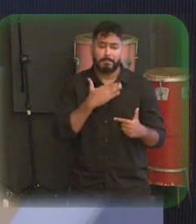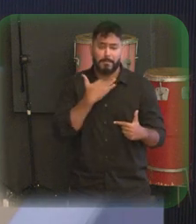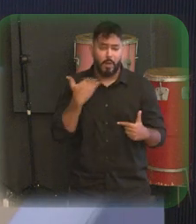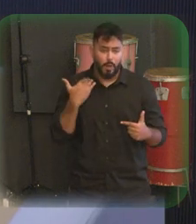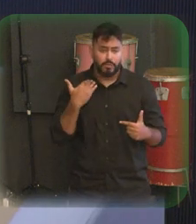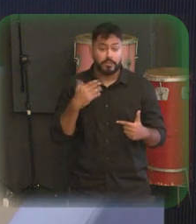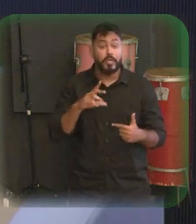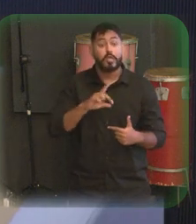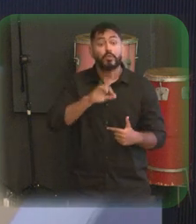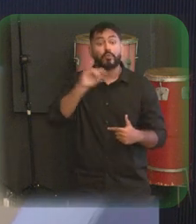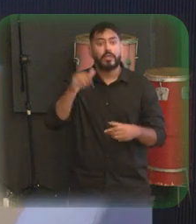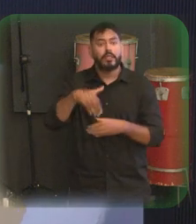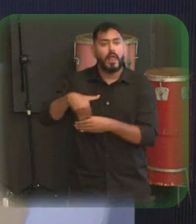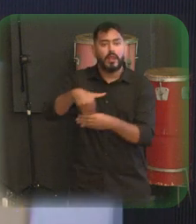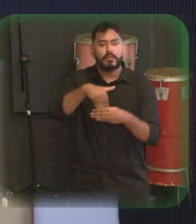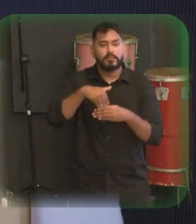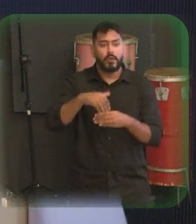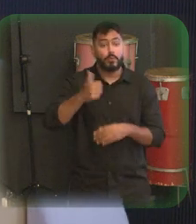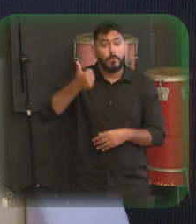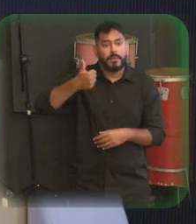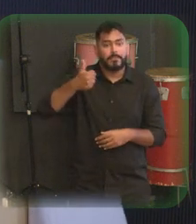dia da eleição do primeiro turno.